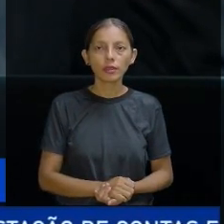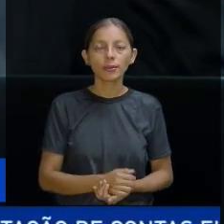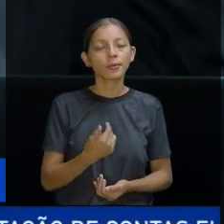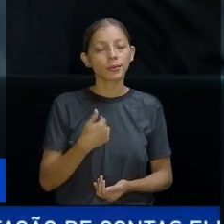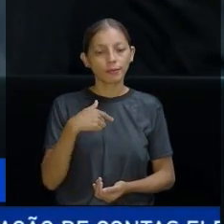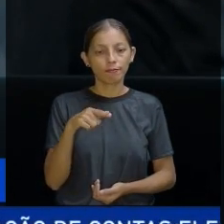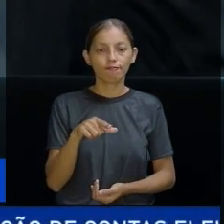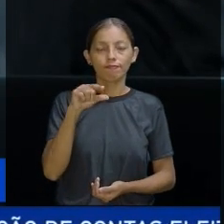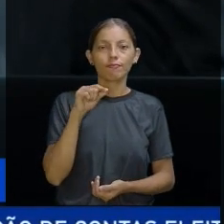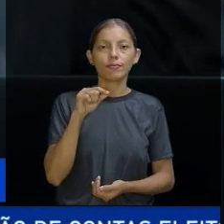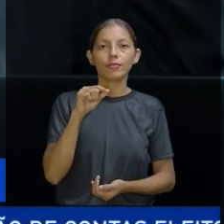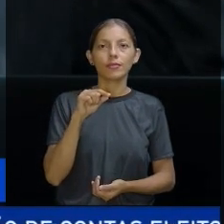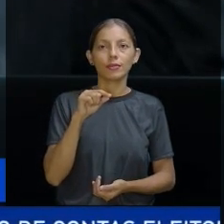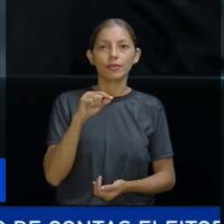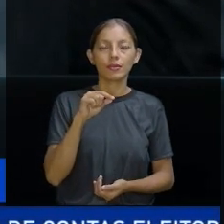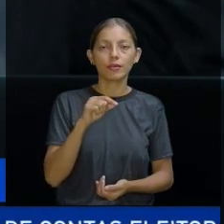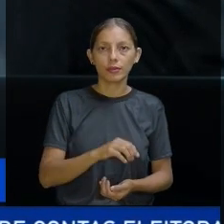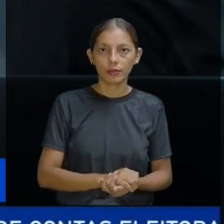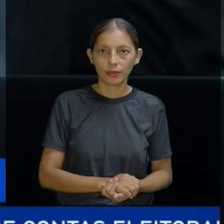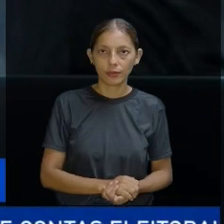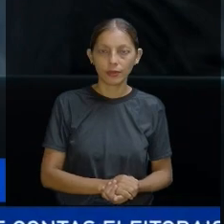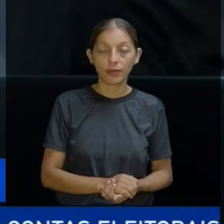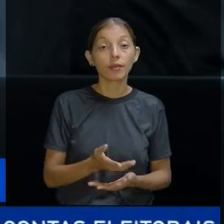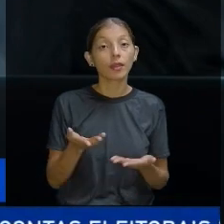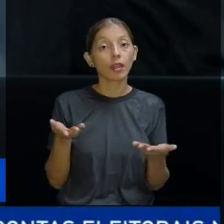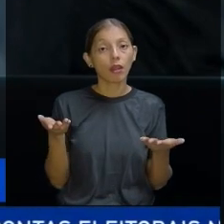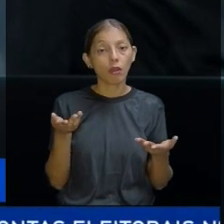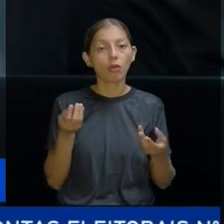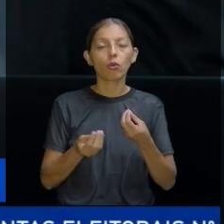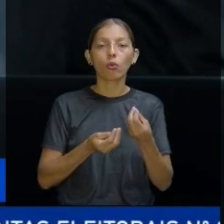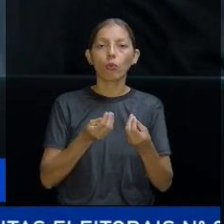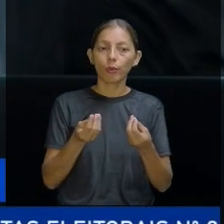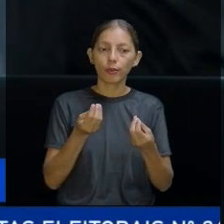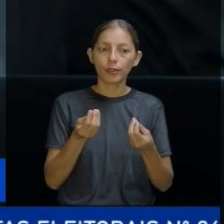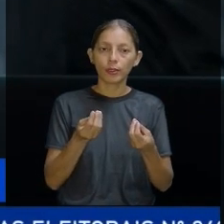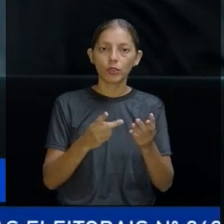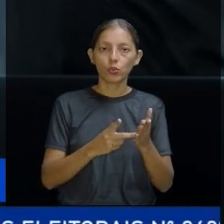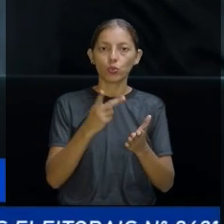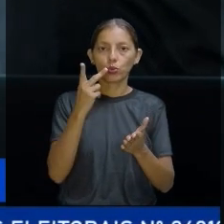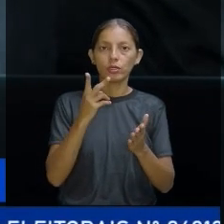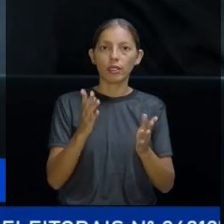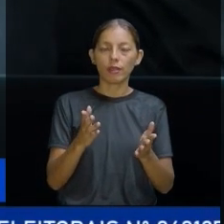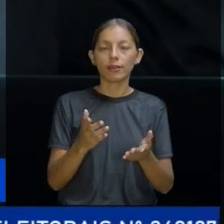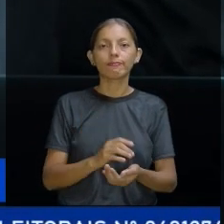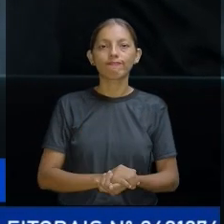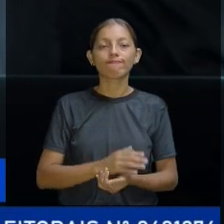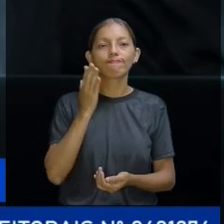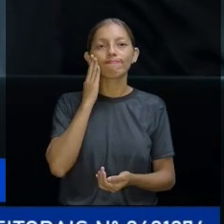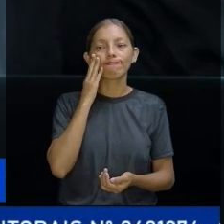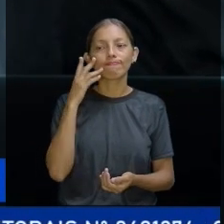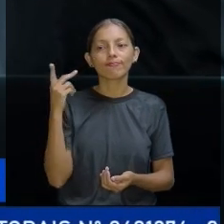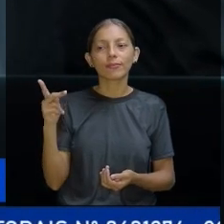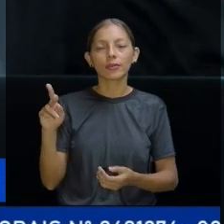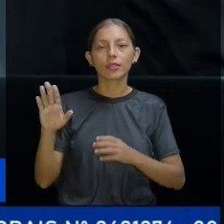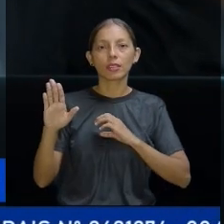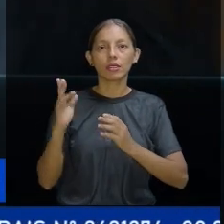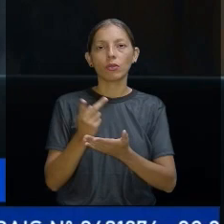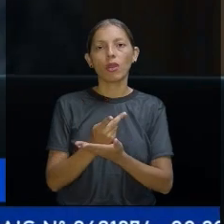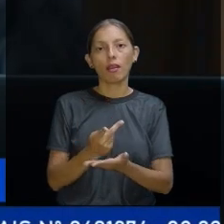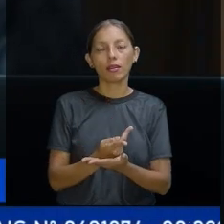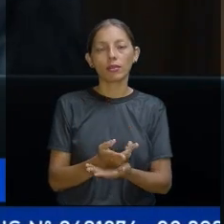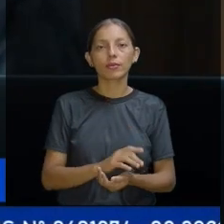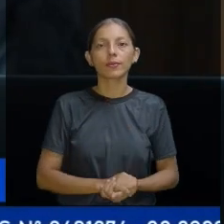opção mesmo, de velar pela primazia do mérito. Então, só esclarecendo que foi essa a razão pela qual eu optei